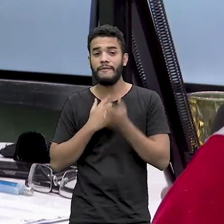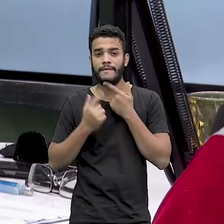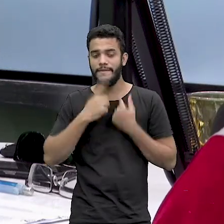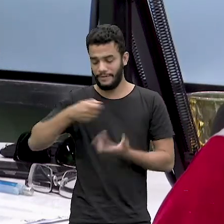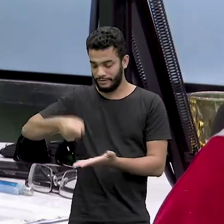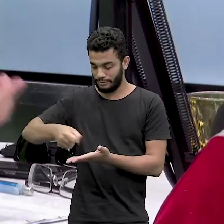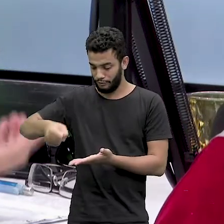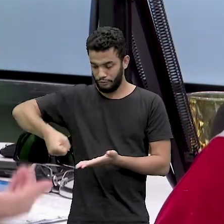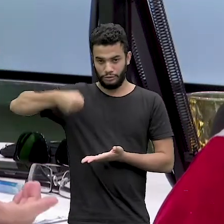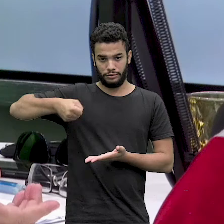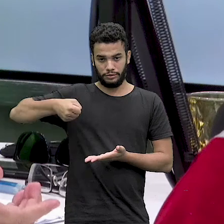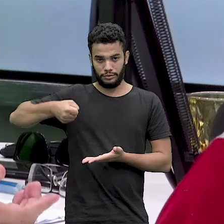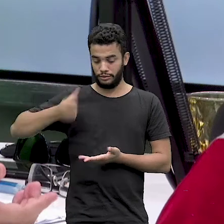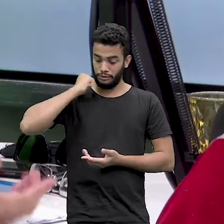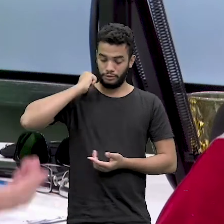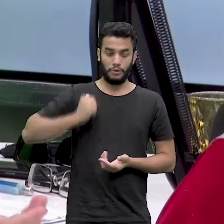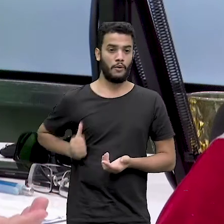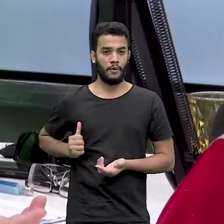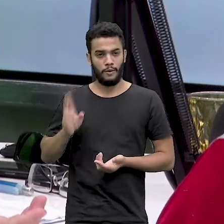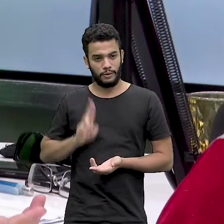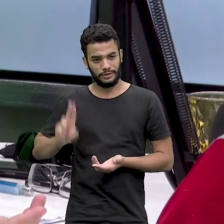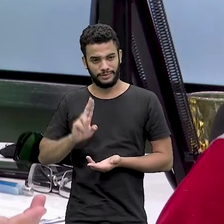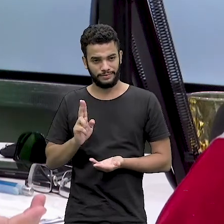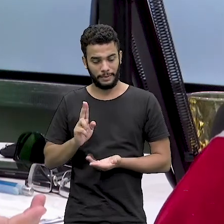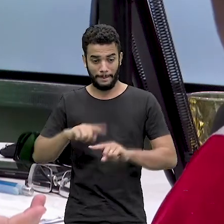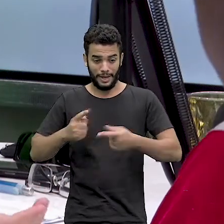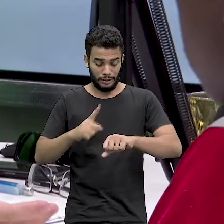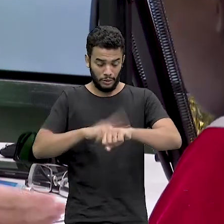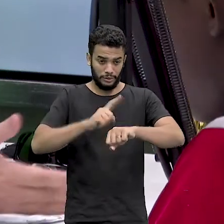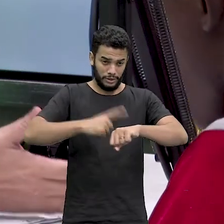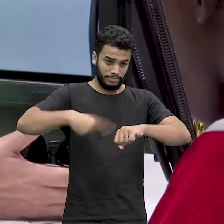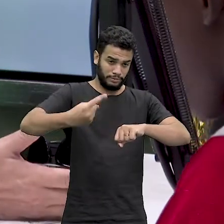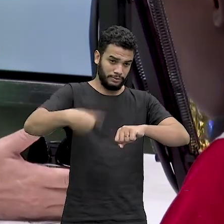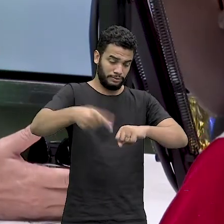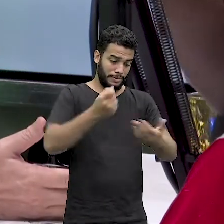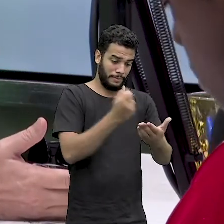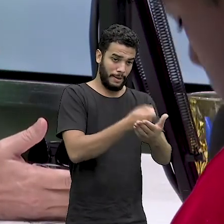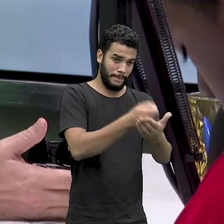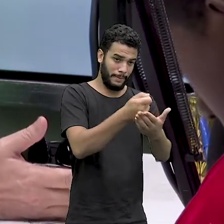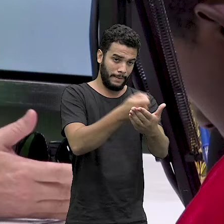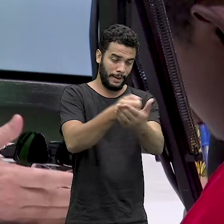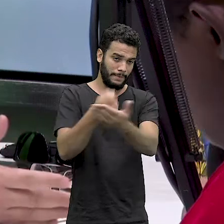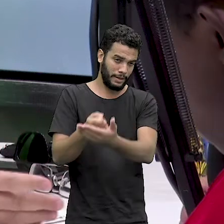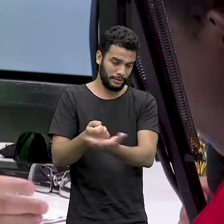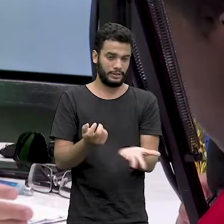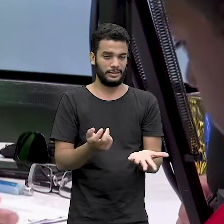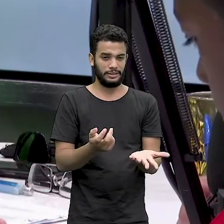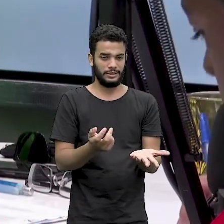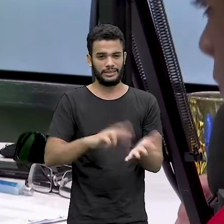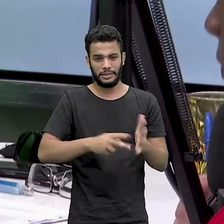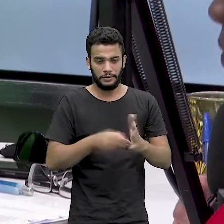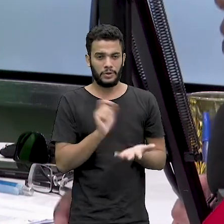drama, é uma droga. O consumismo também é uma droga. Ele gera uma satisfação imediata, mas pode